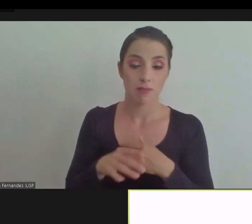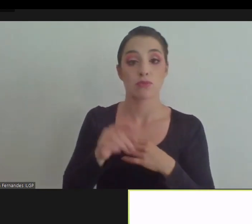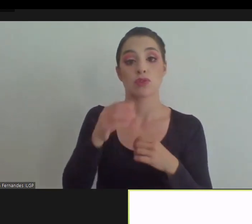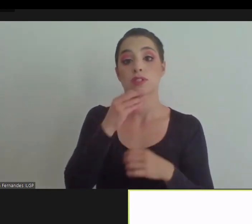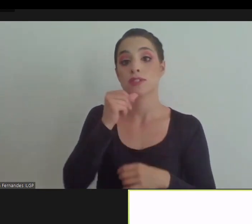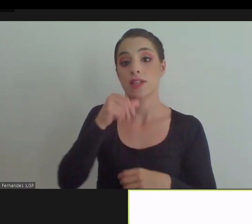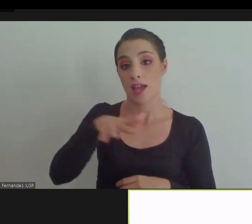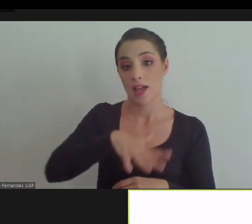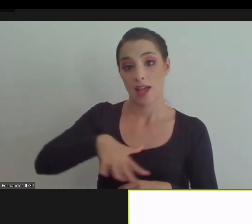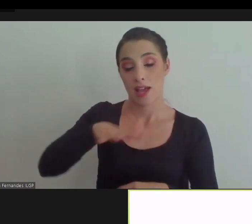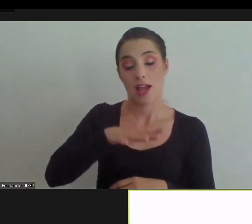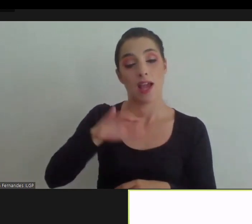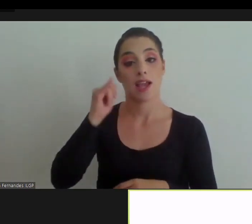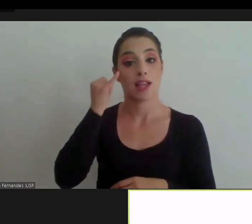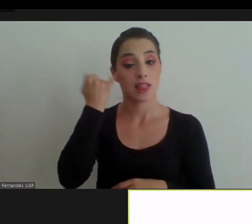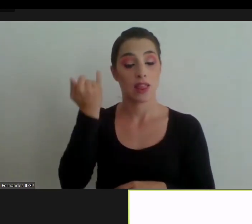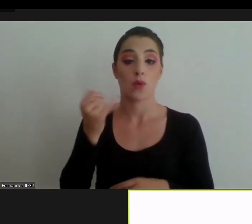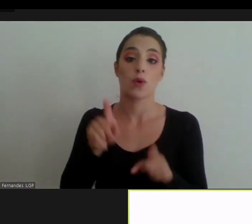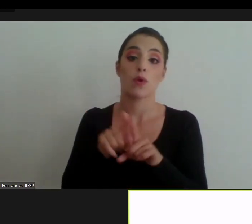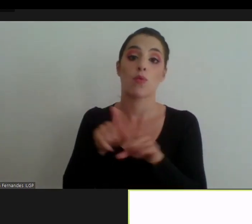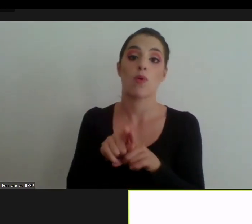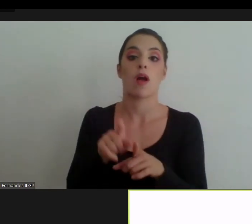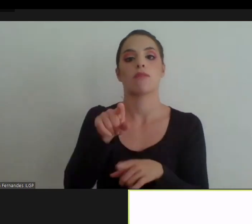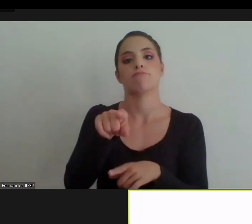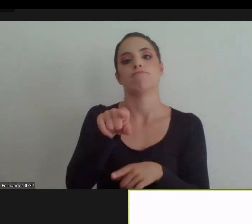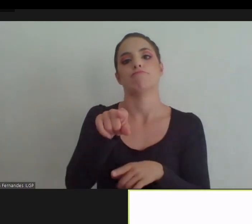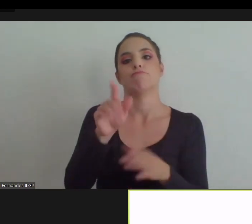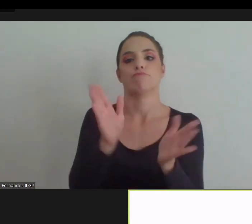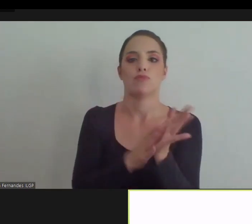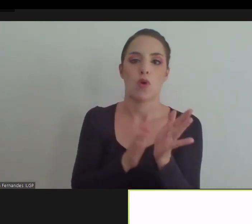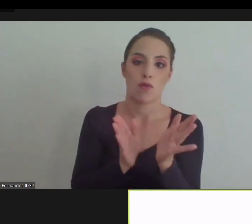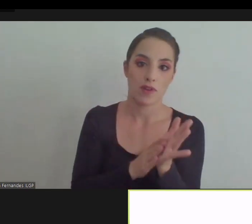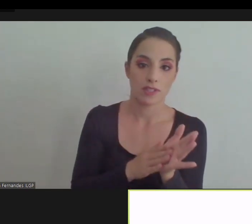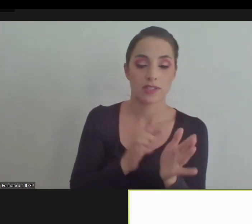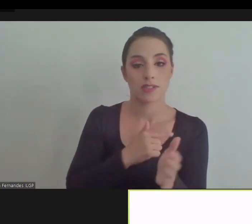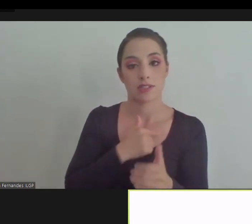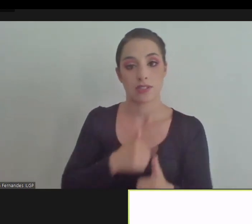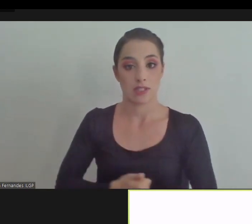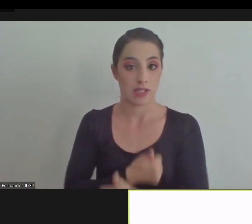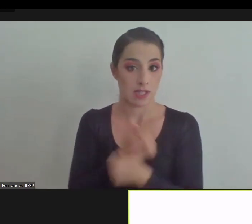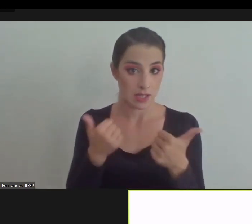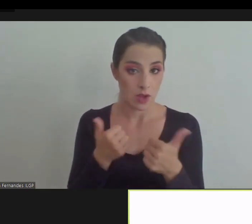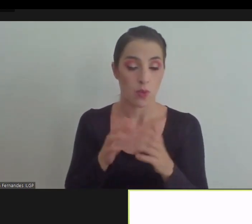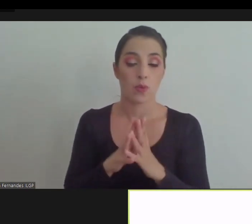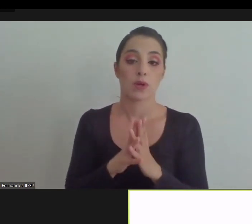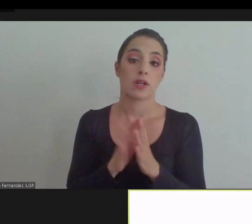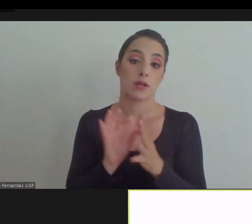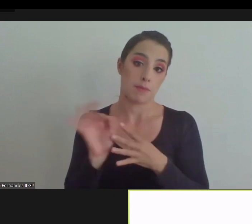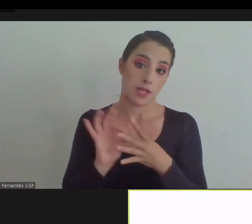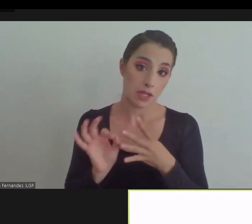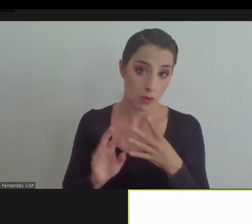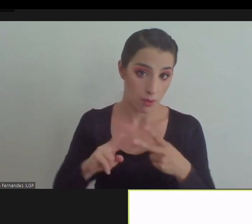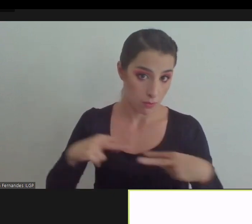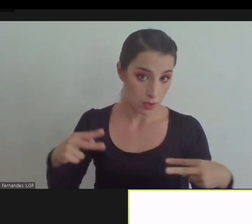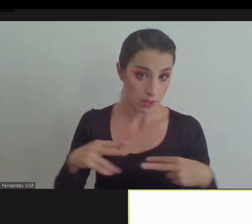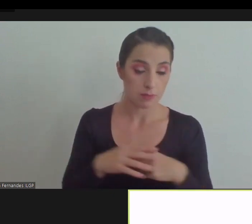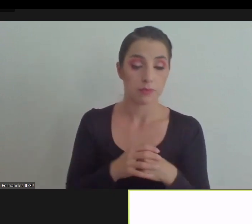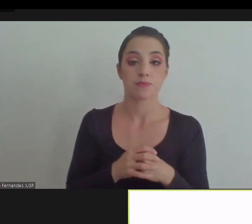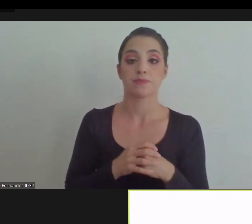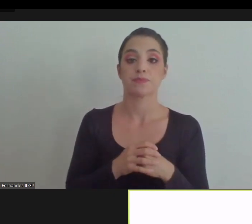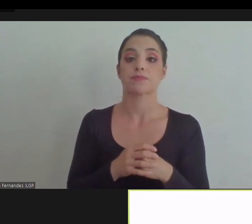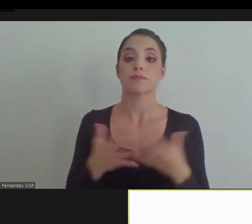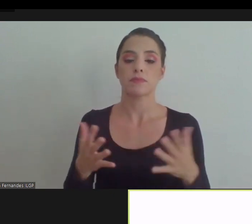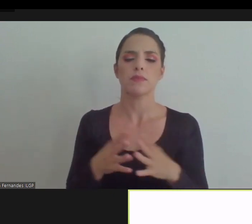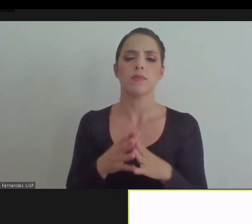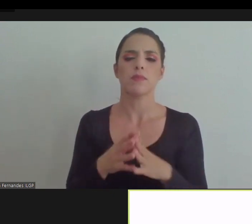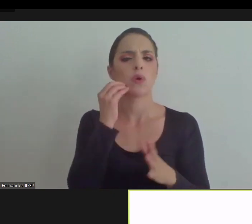têm feito em prol do cidadão no geral e dos municípios em particular. A Secretaria Municipal Virtual,